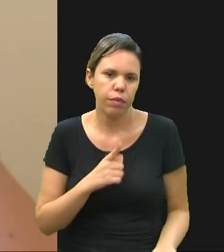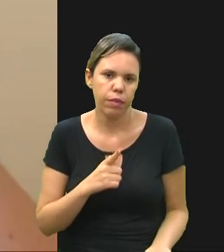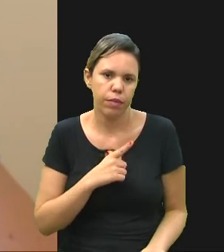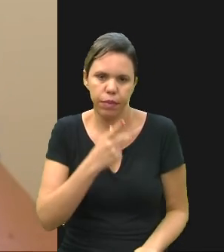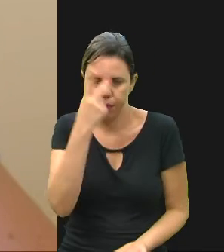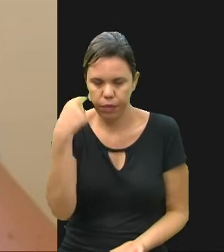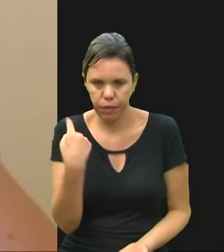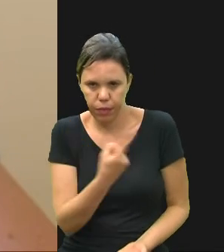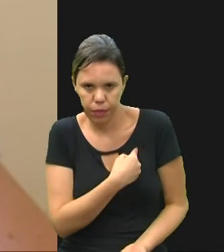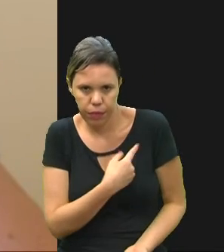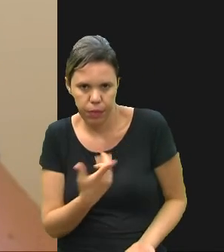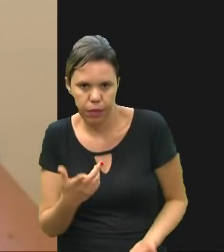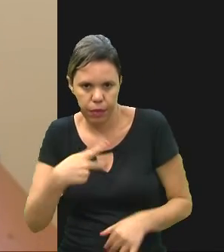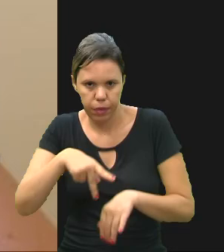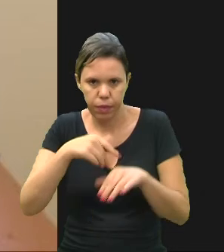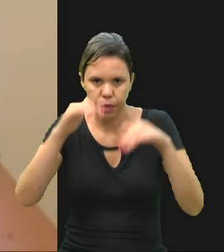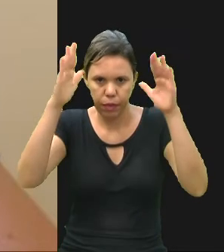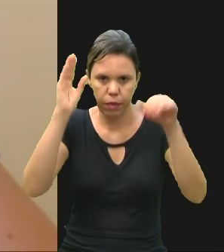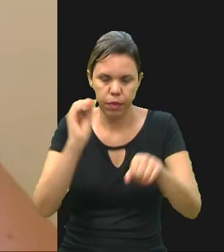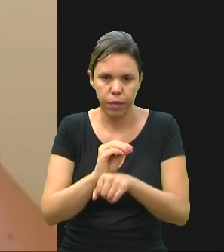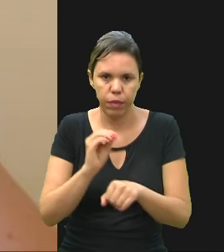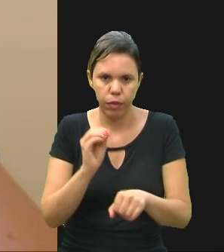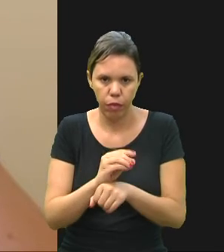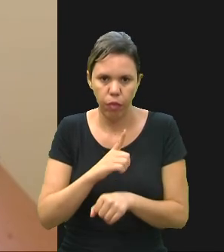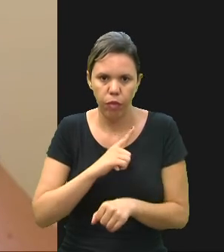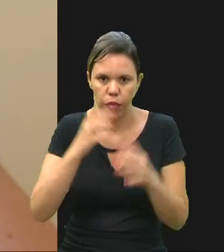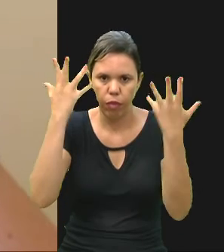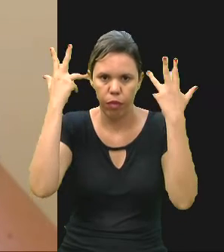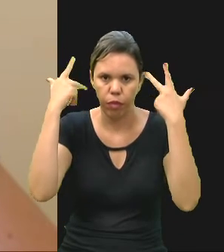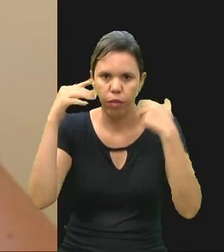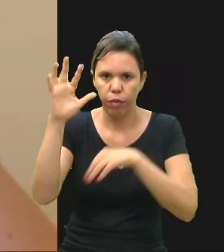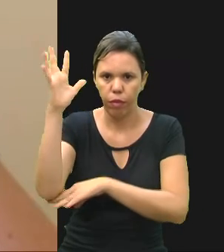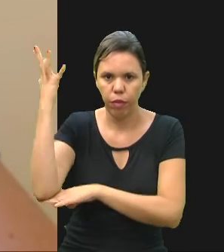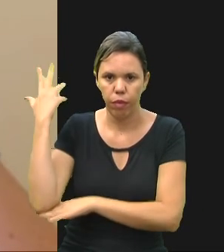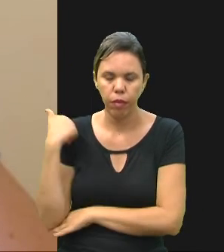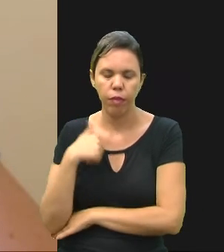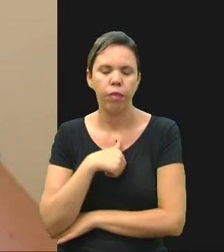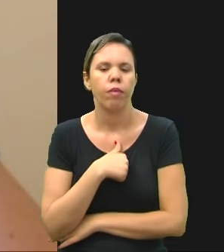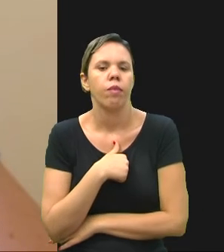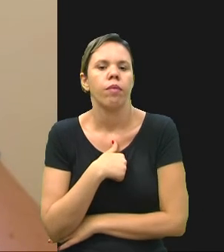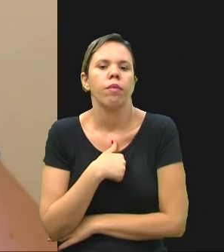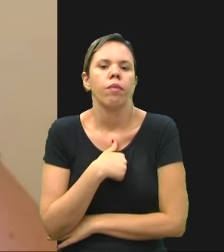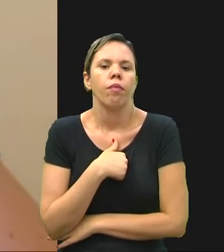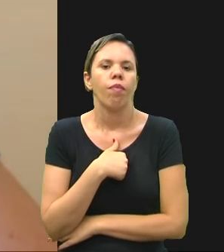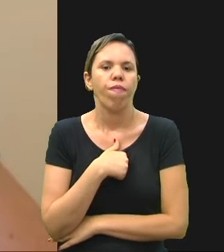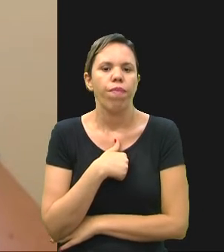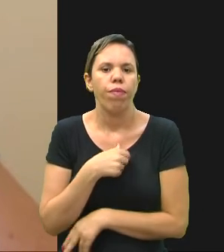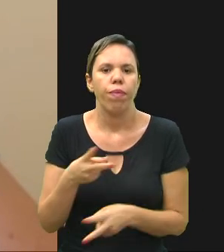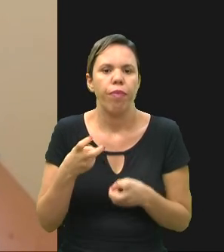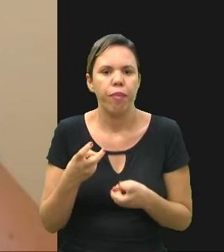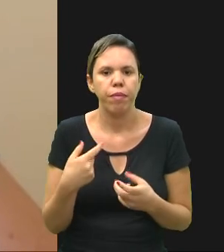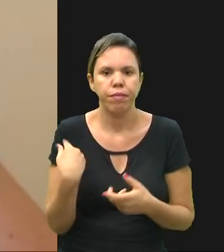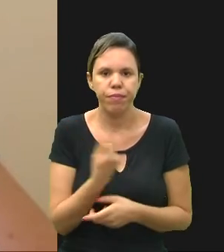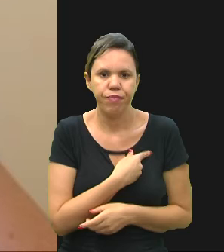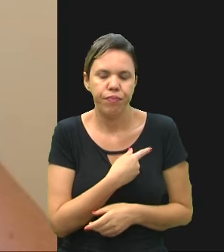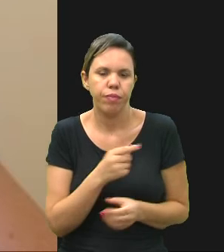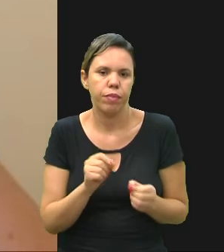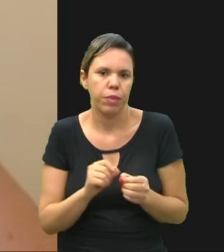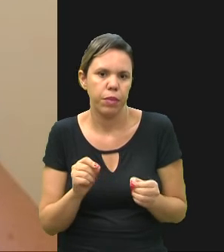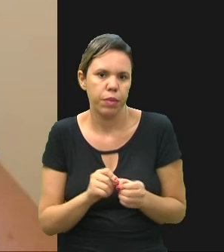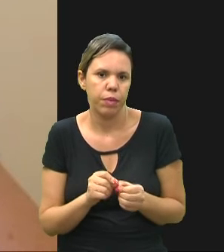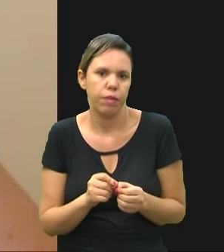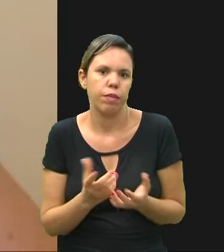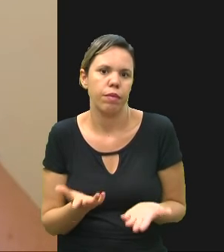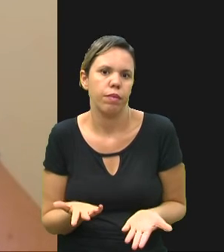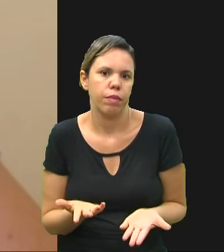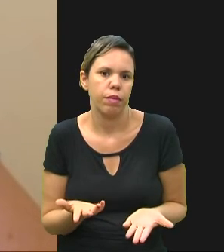posição porque somos também um dos países que mais protege o que temos de natureza. Então, assim, em vez de nos ver acuados, em vez